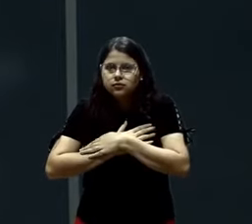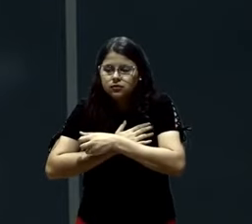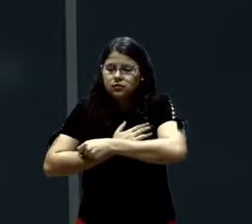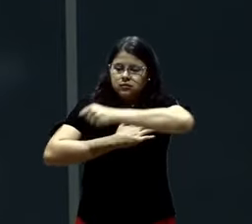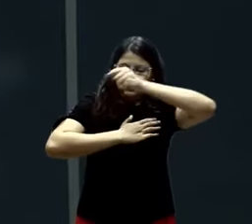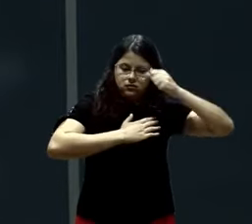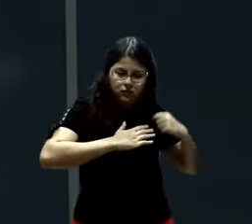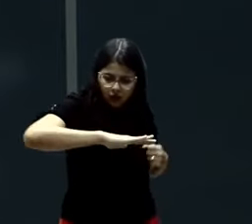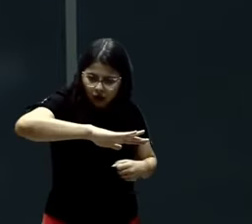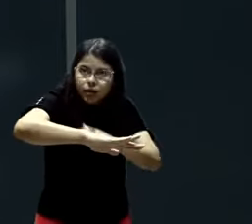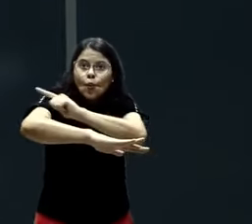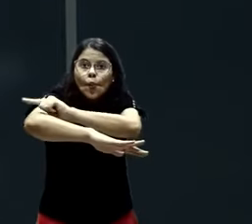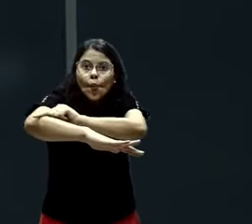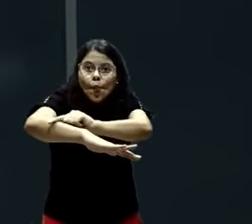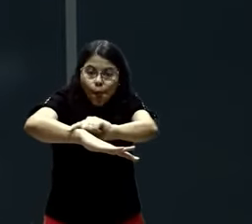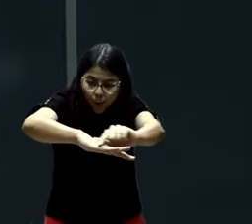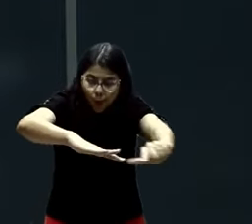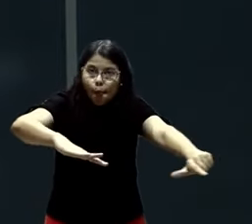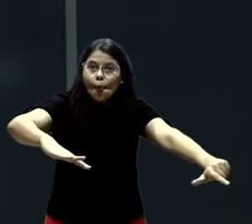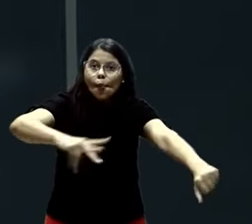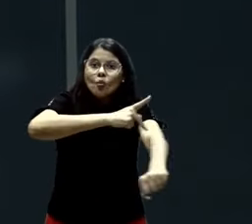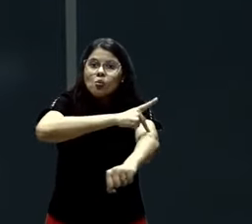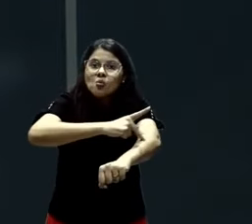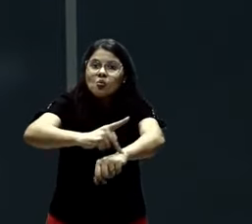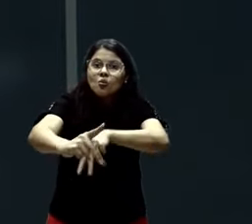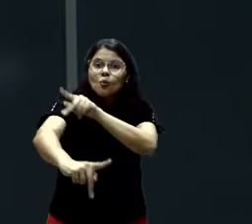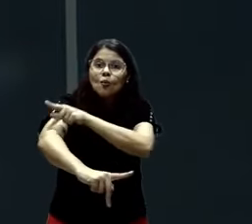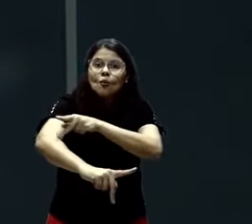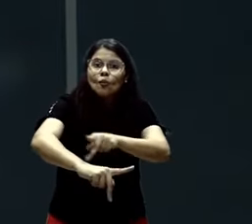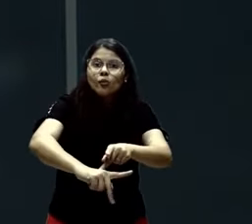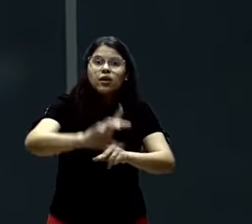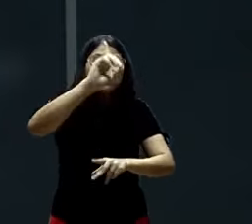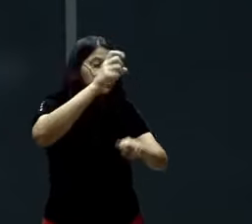ele olha, a mão está curada. Moisés, é assim que eu vou fazer com você.